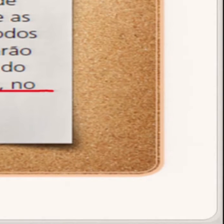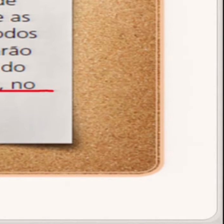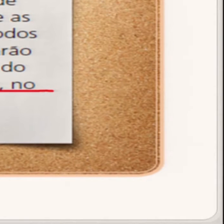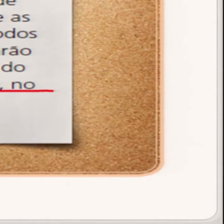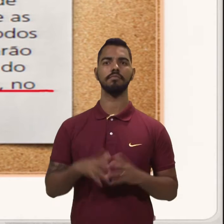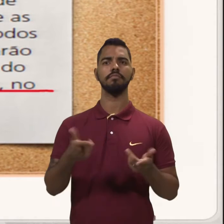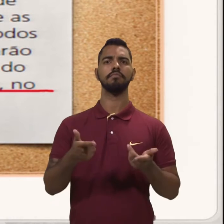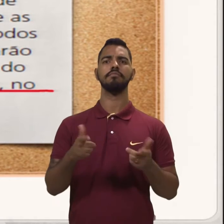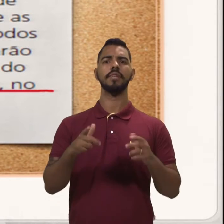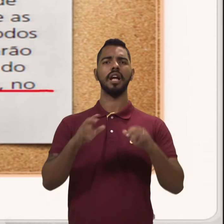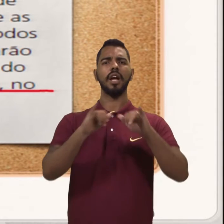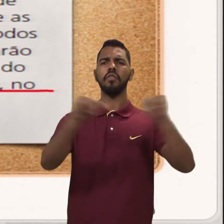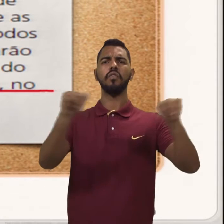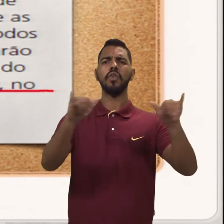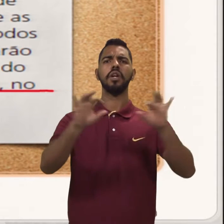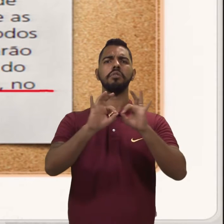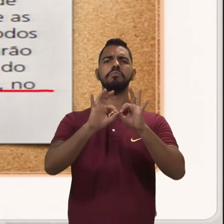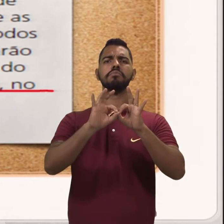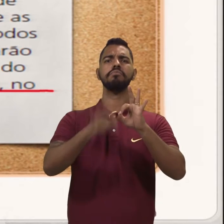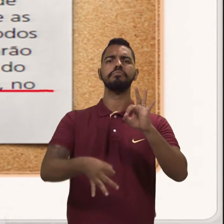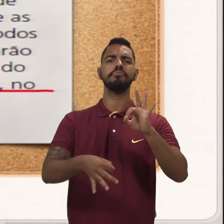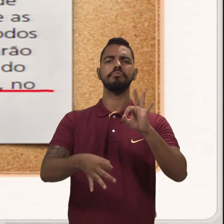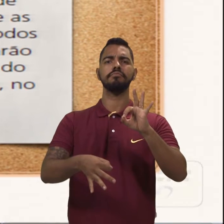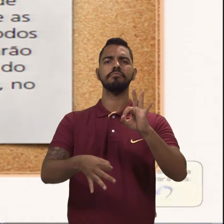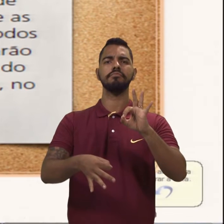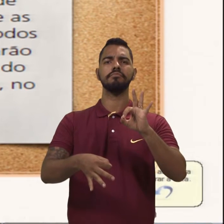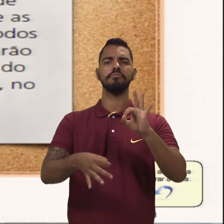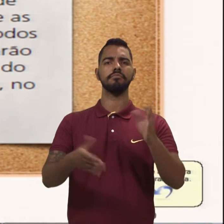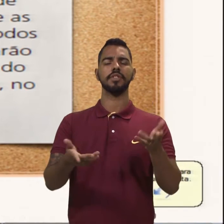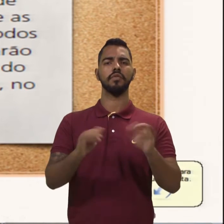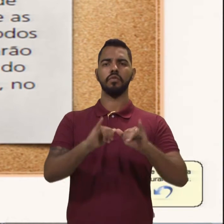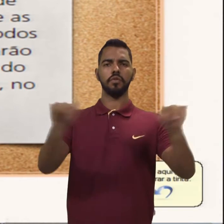brevidade. Informou, já deu informação.